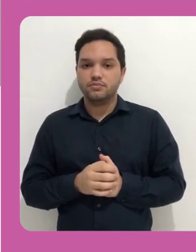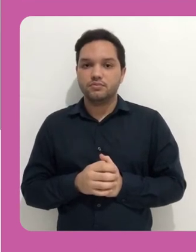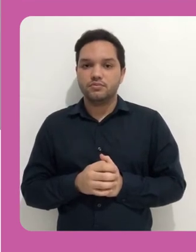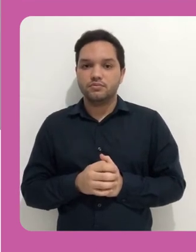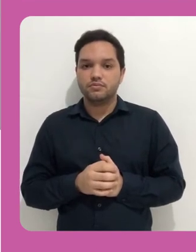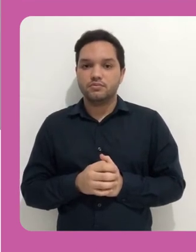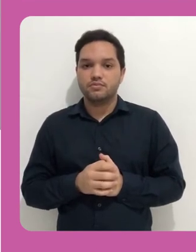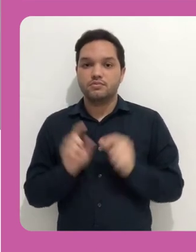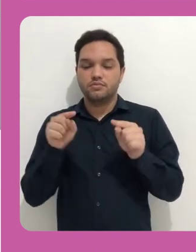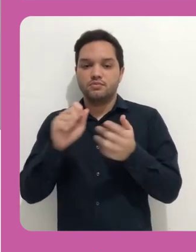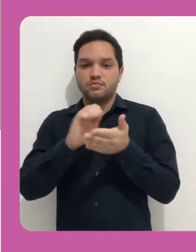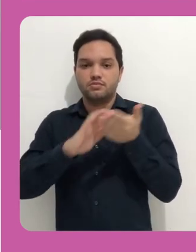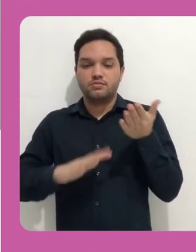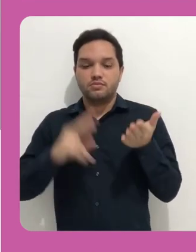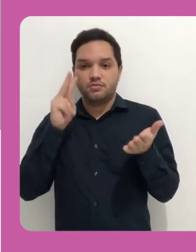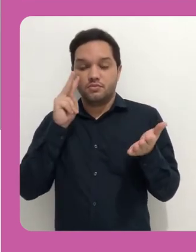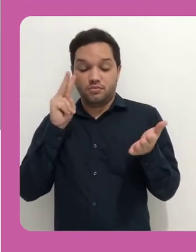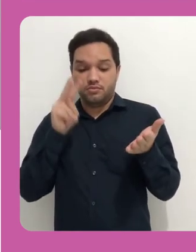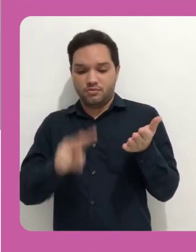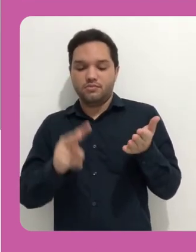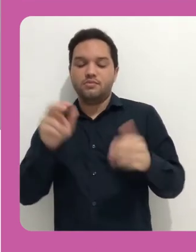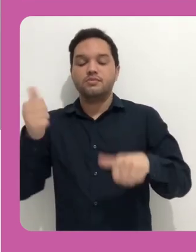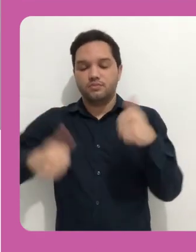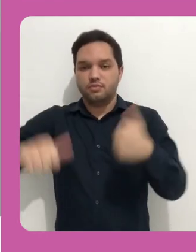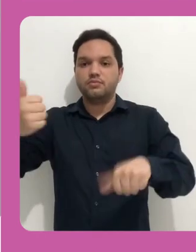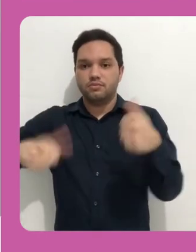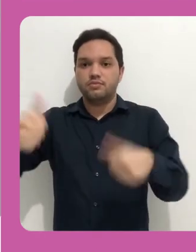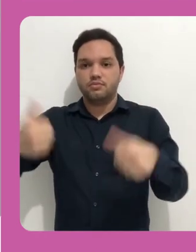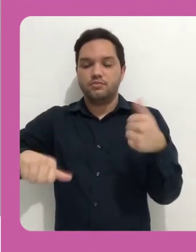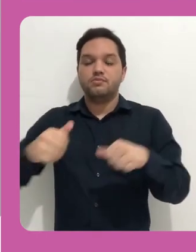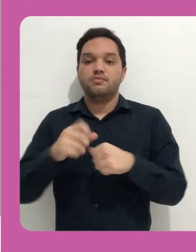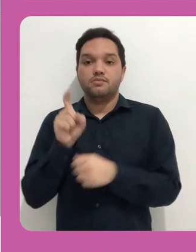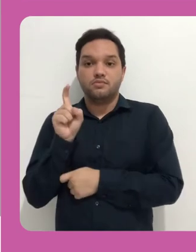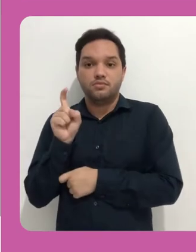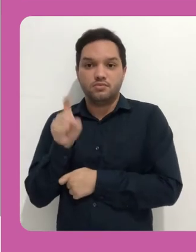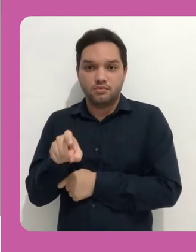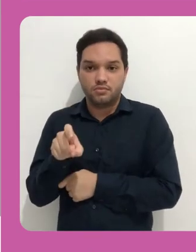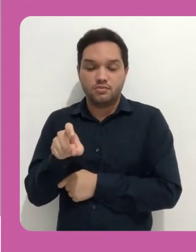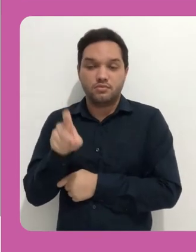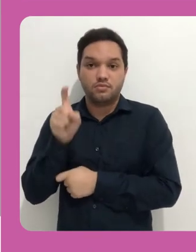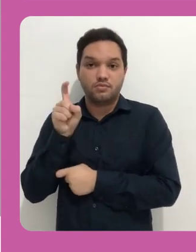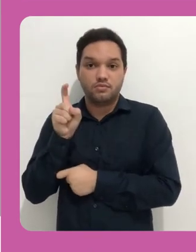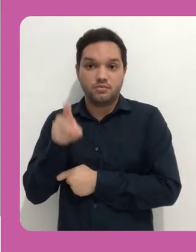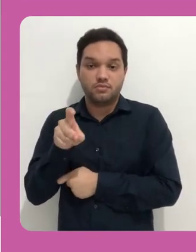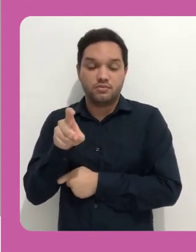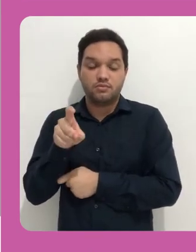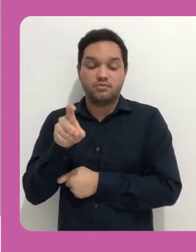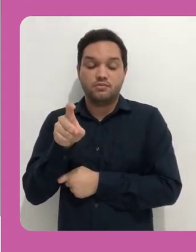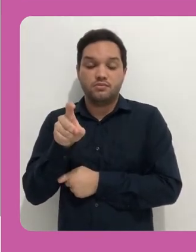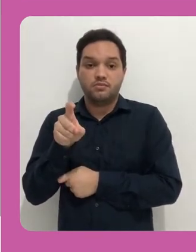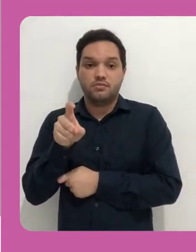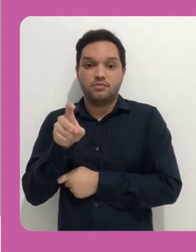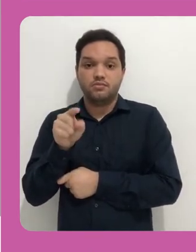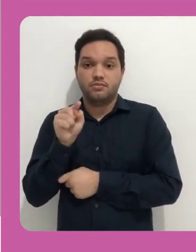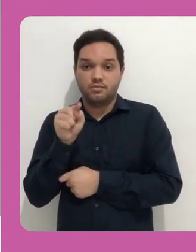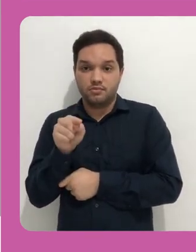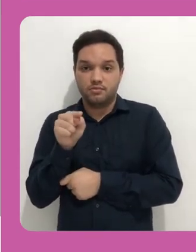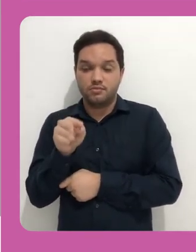nessa tarefa, vou ver e avaliar. Então vou clicar aqui, ó, nesse aqui.